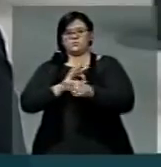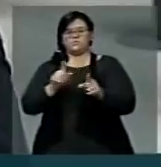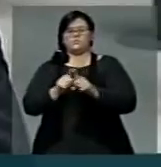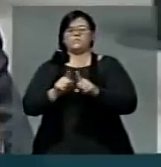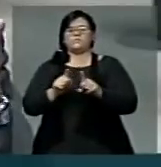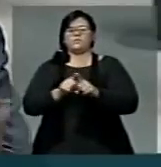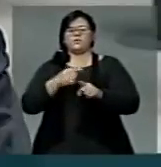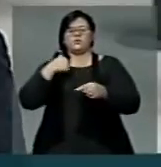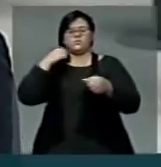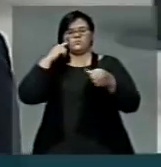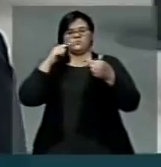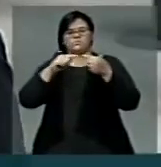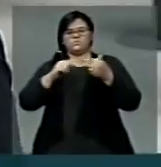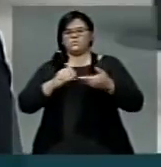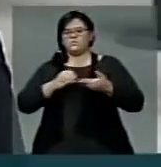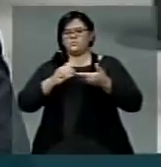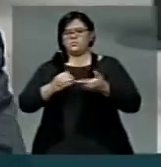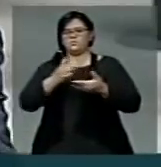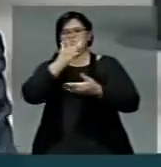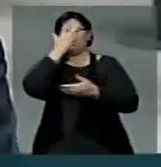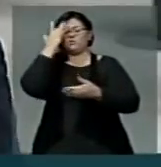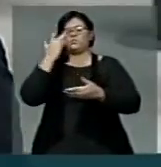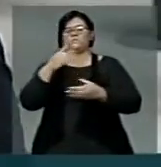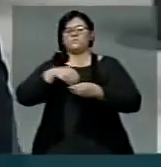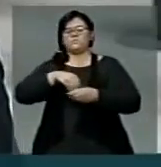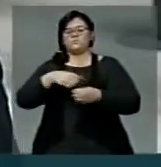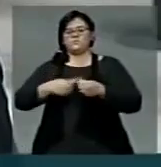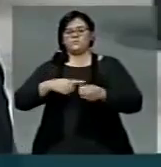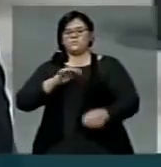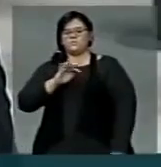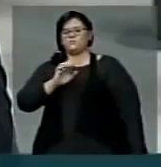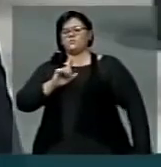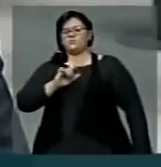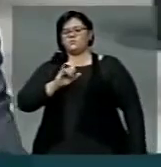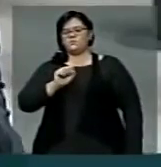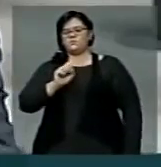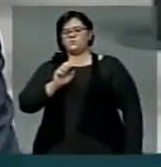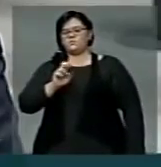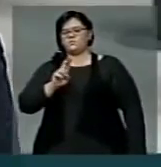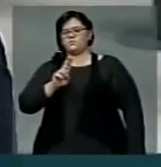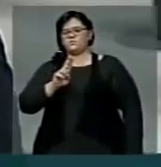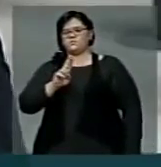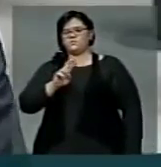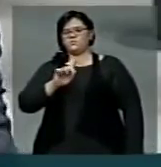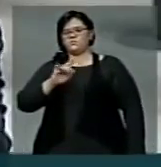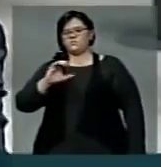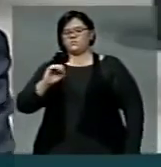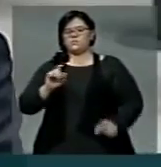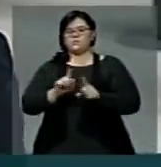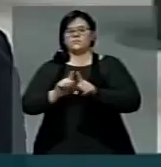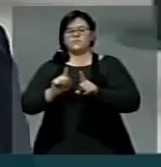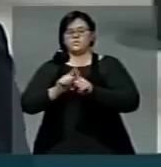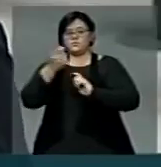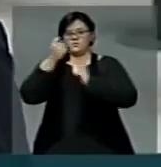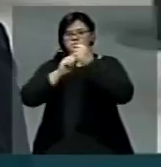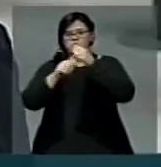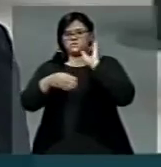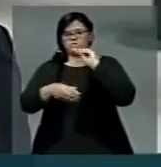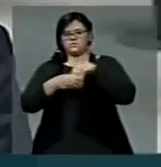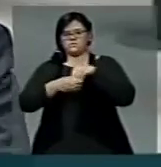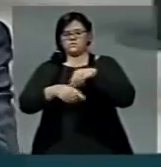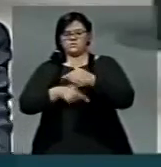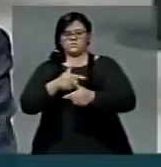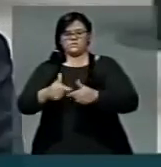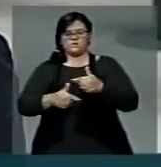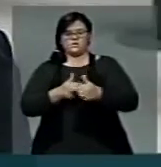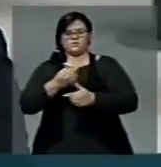aí de apoio aos camponeses de Felisburgo e ao povo e aos metalúrgicos, né, que agora tem, depois de 30